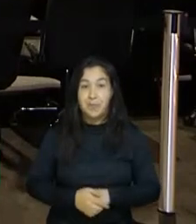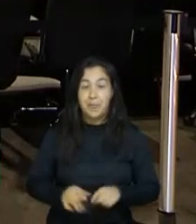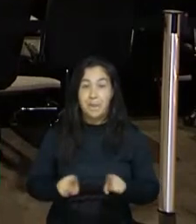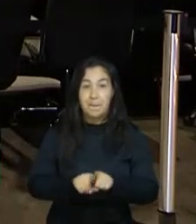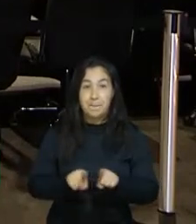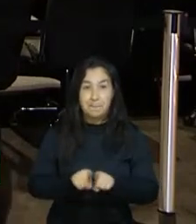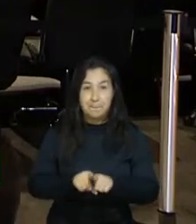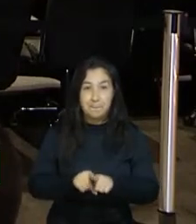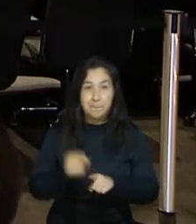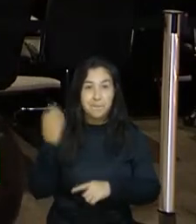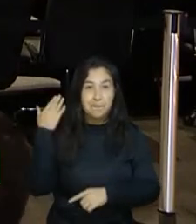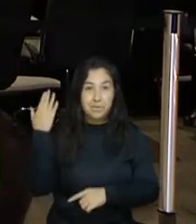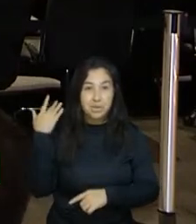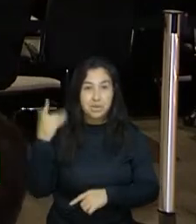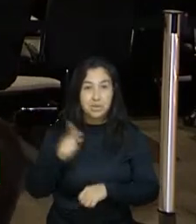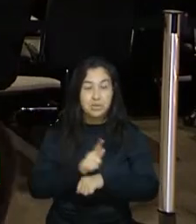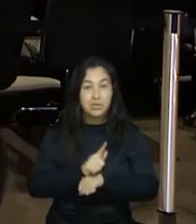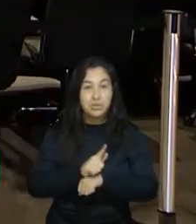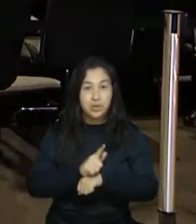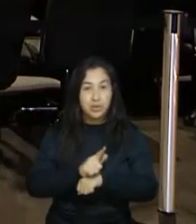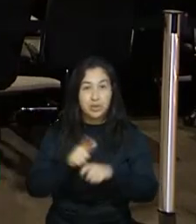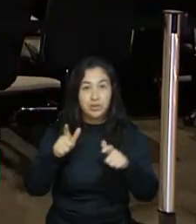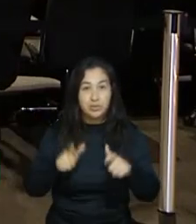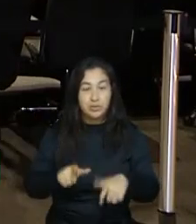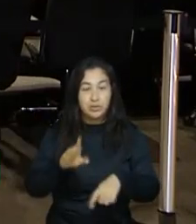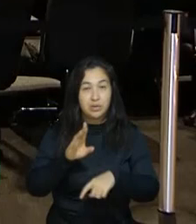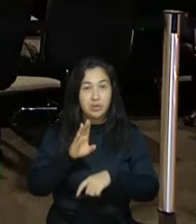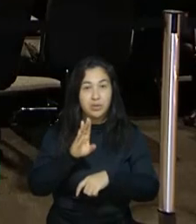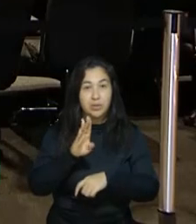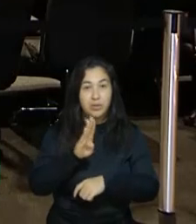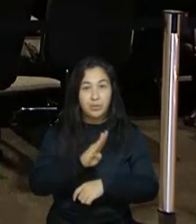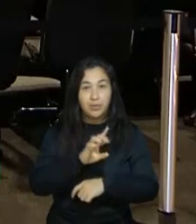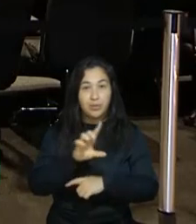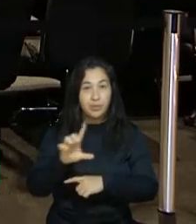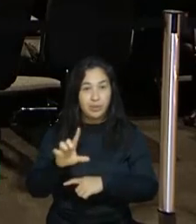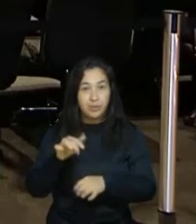Bertol, município de Blumenau, pelo tempo de até 6 minutos.